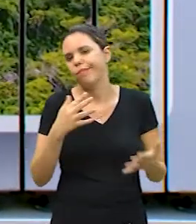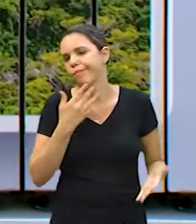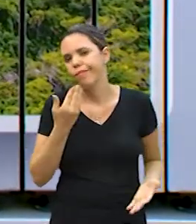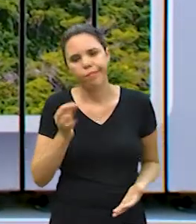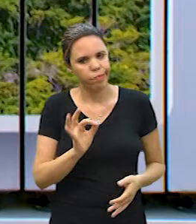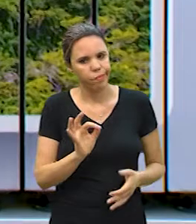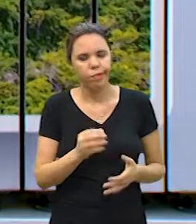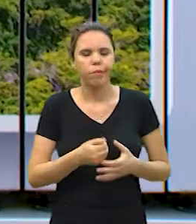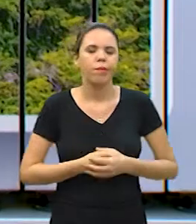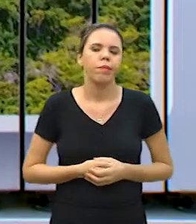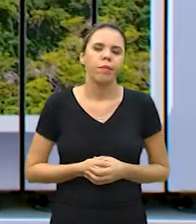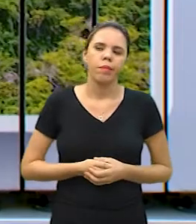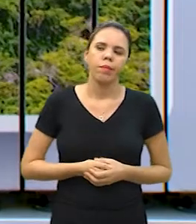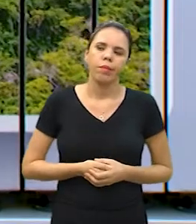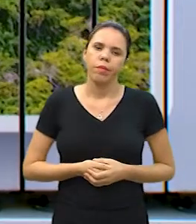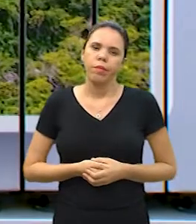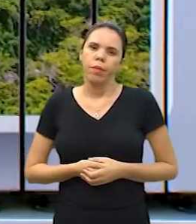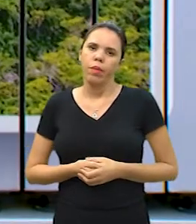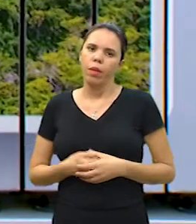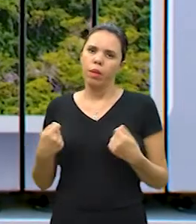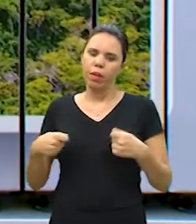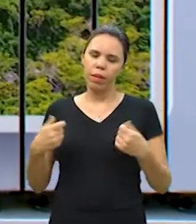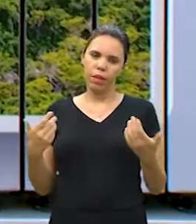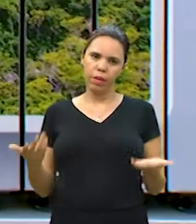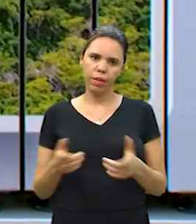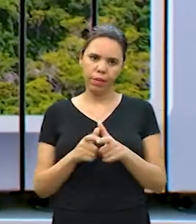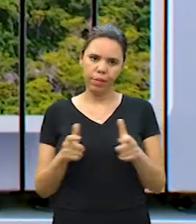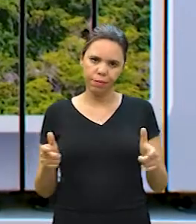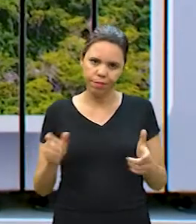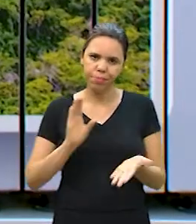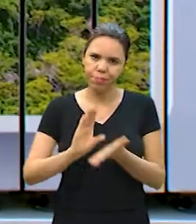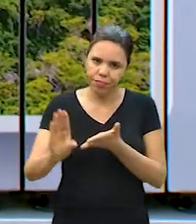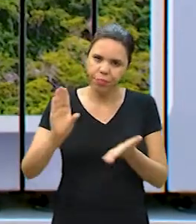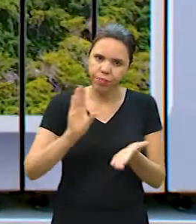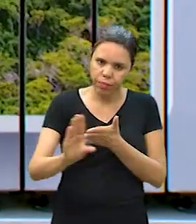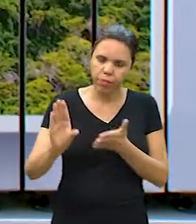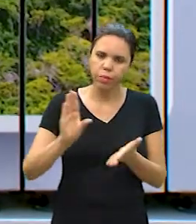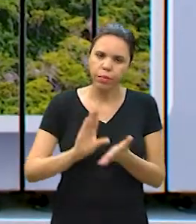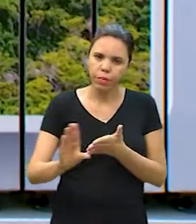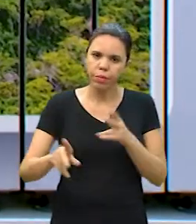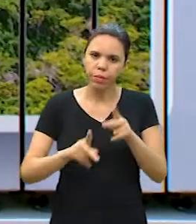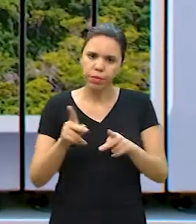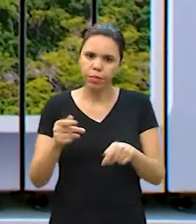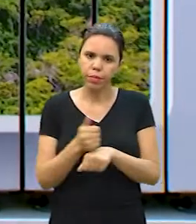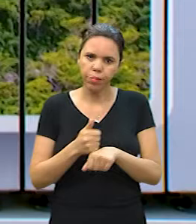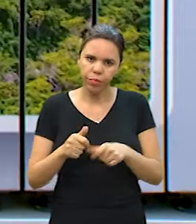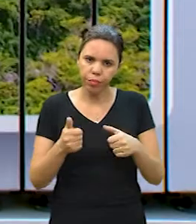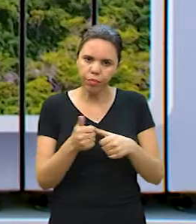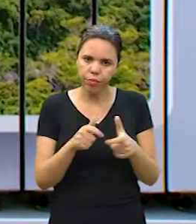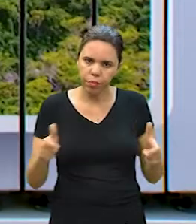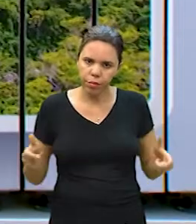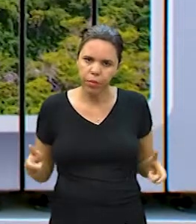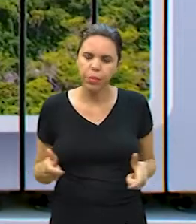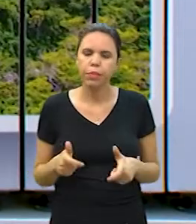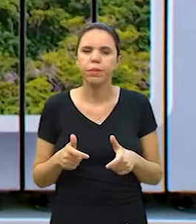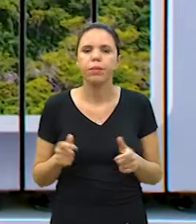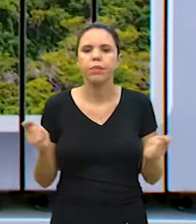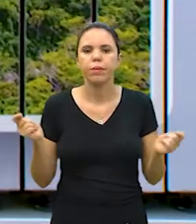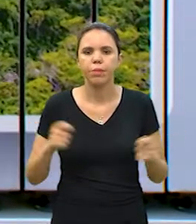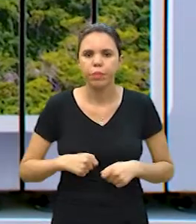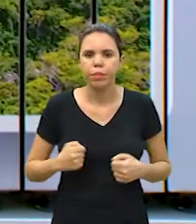não é uma situação fácil, e é necessário um aumento do investimento, o aumento do pessoal, o aumento